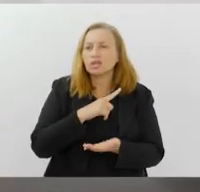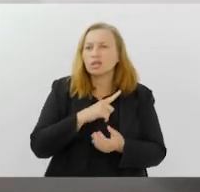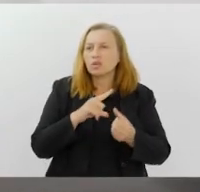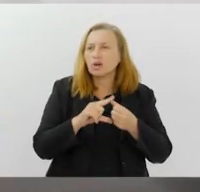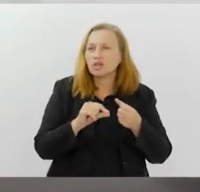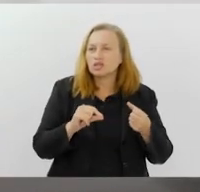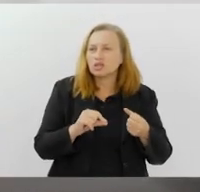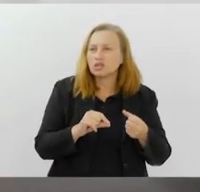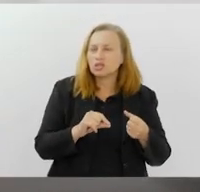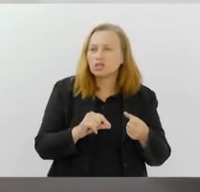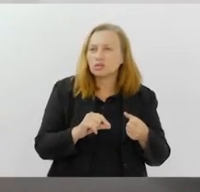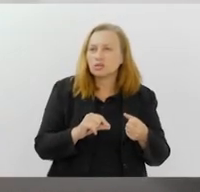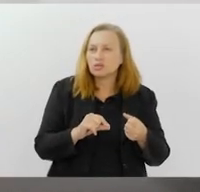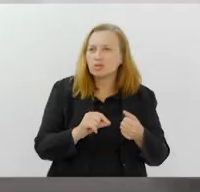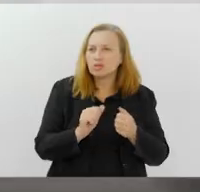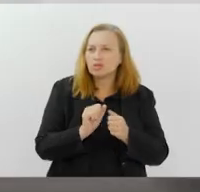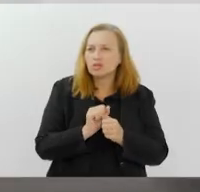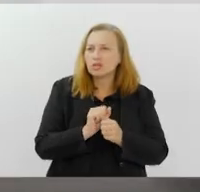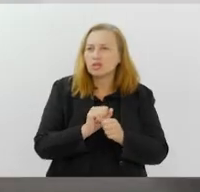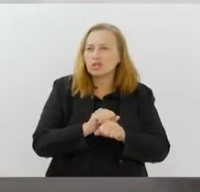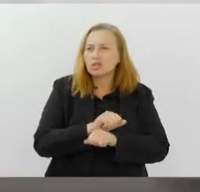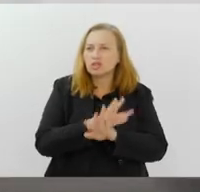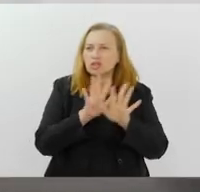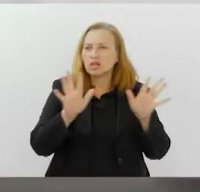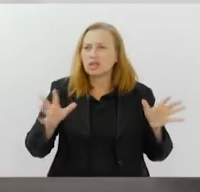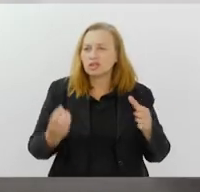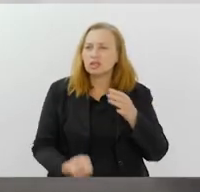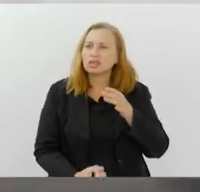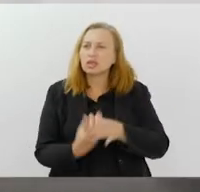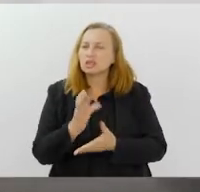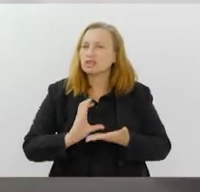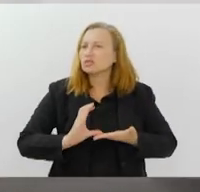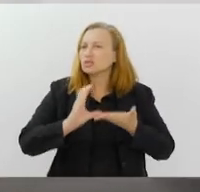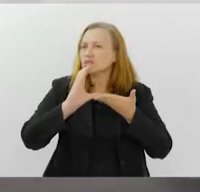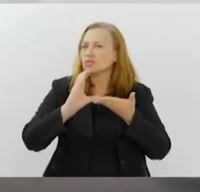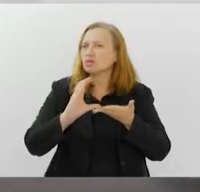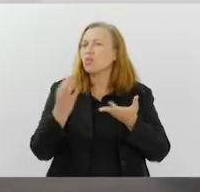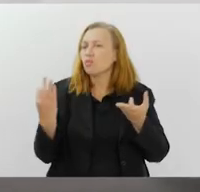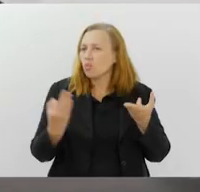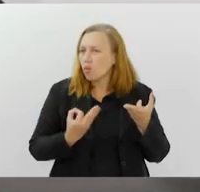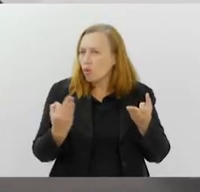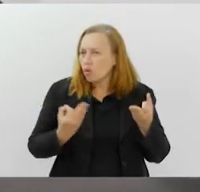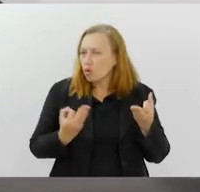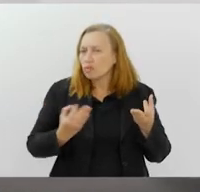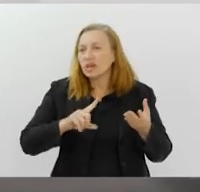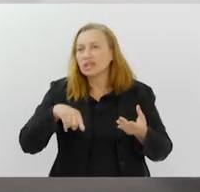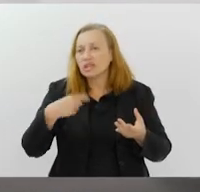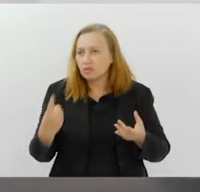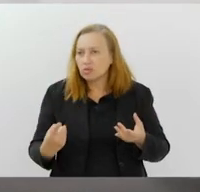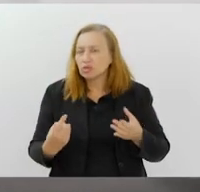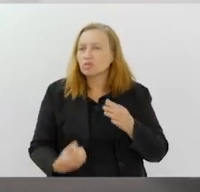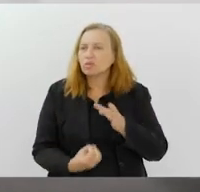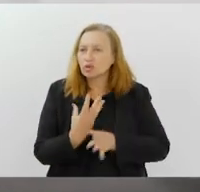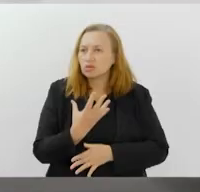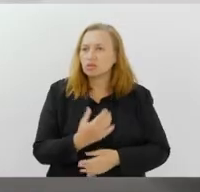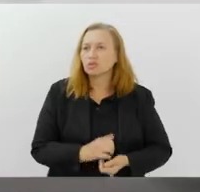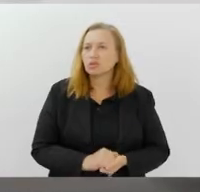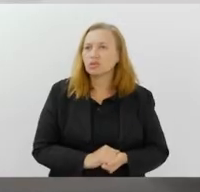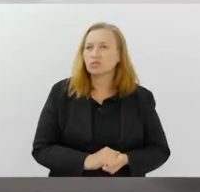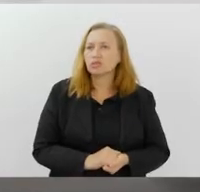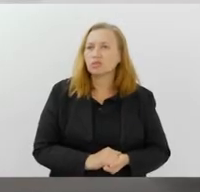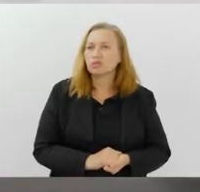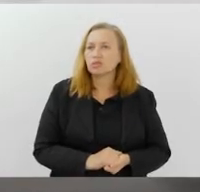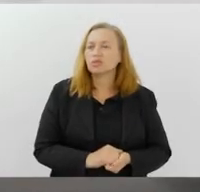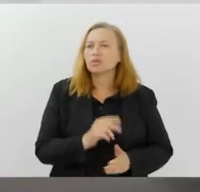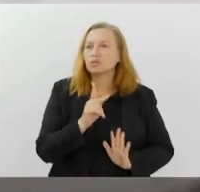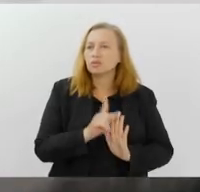vislumbre eh a criação de um conselho é ótimo inclusive para que depois a gente Produza uma um